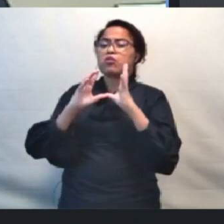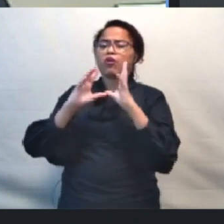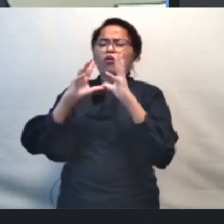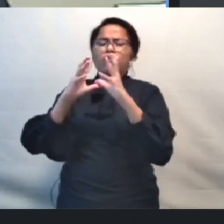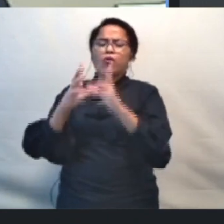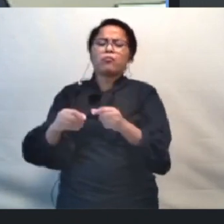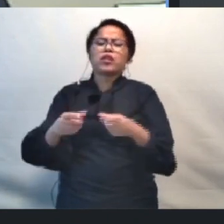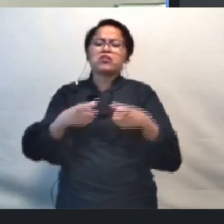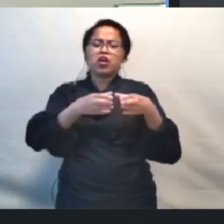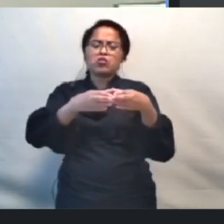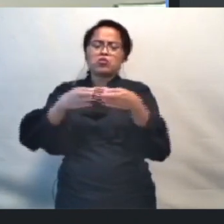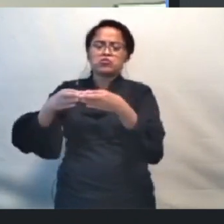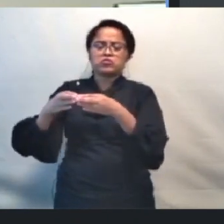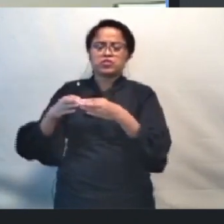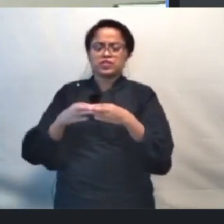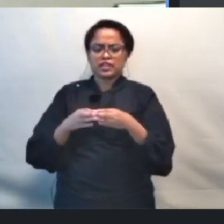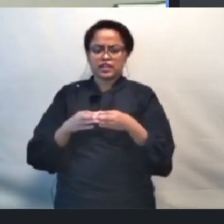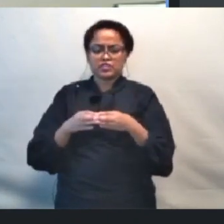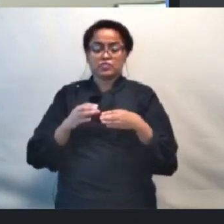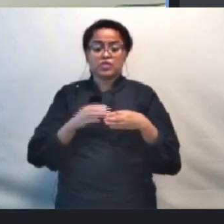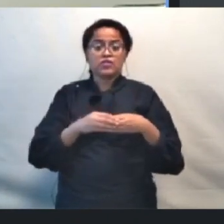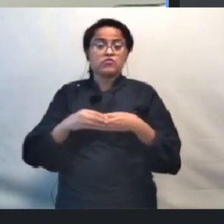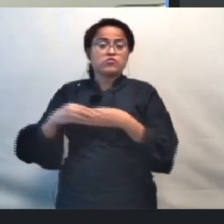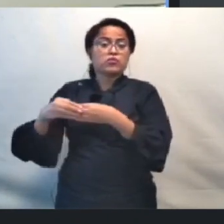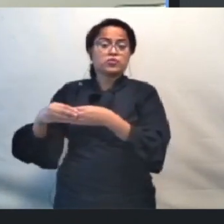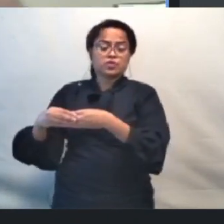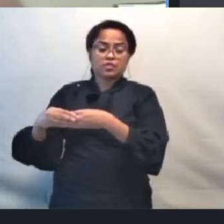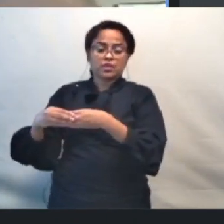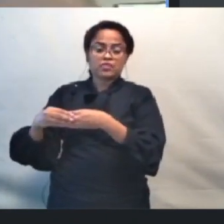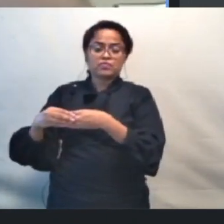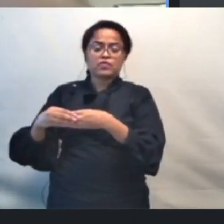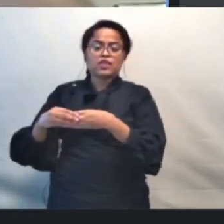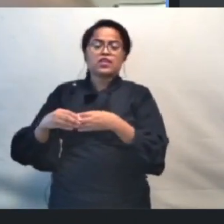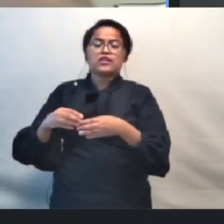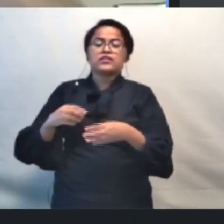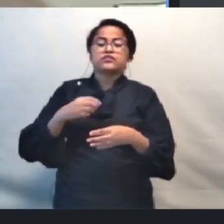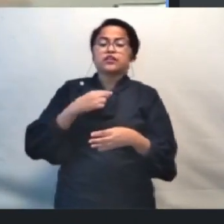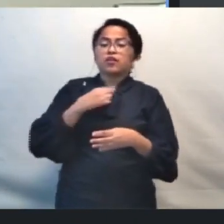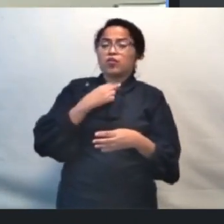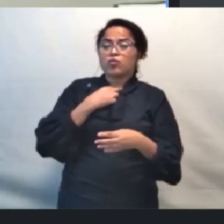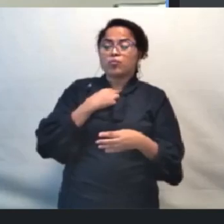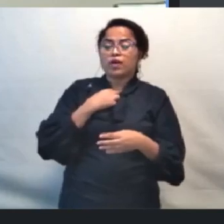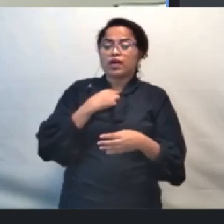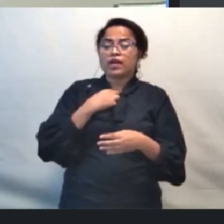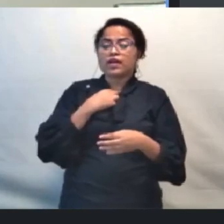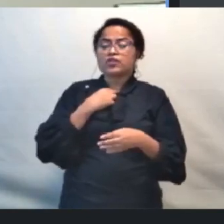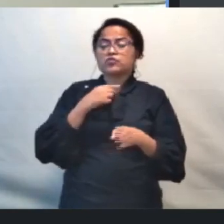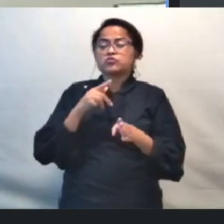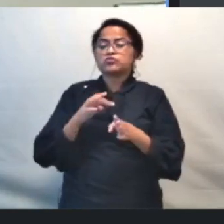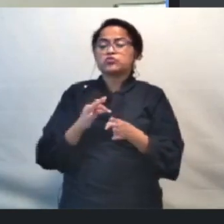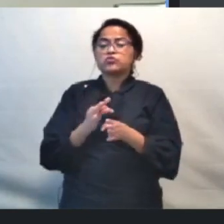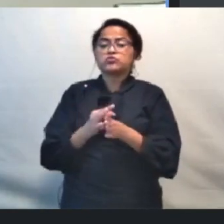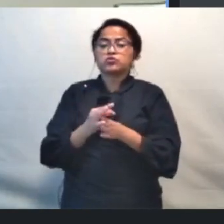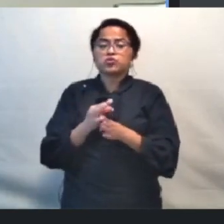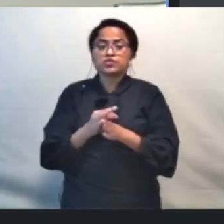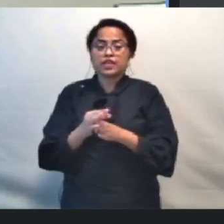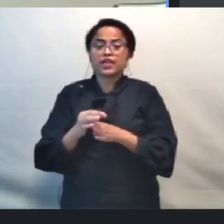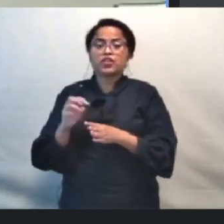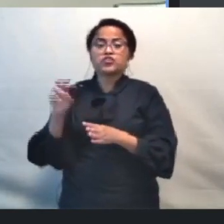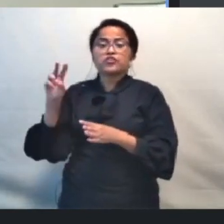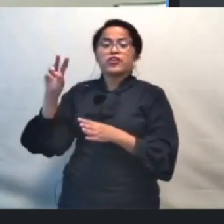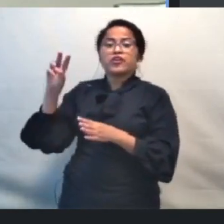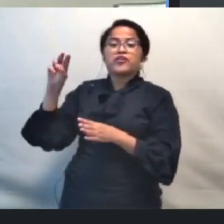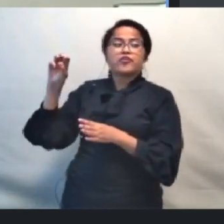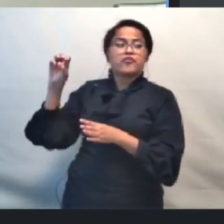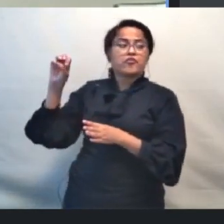reunião, a gente tirou de encaminhamento que seriam ocupados inicialmente os conselhos de Venda Nova, Barreiro e